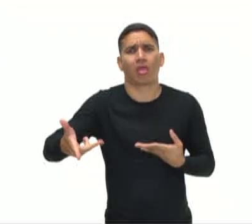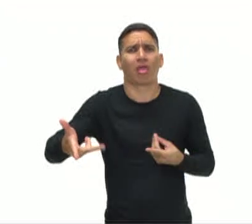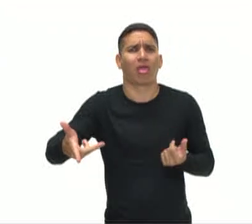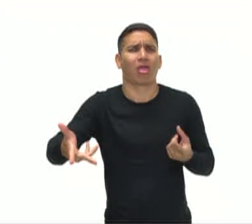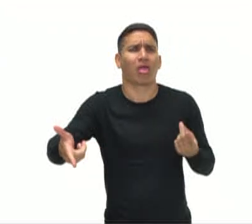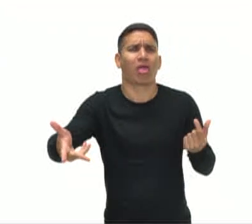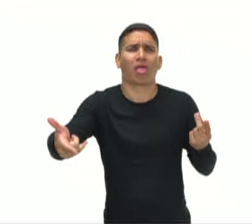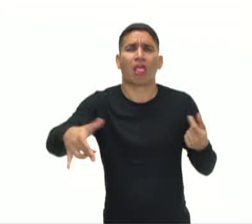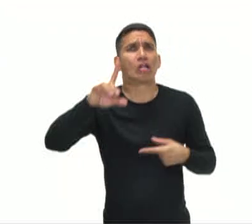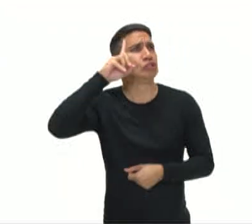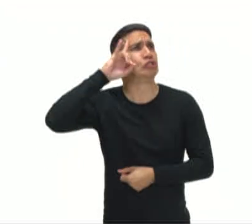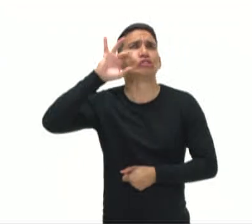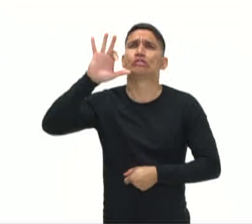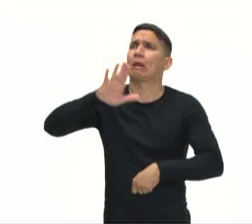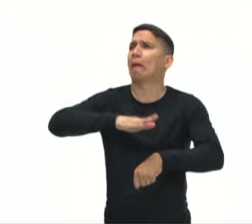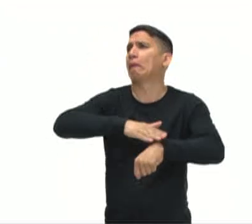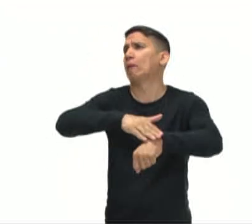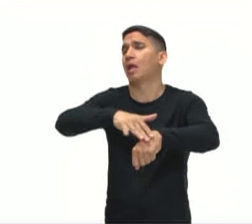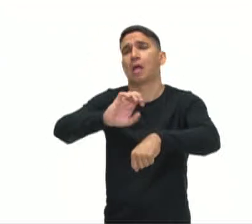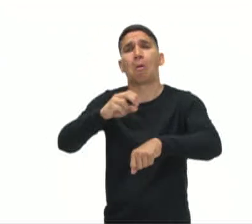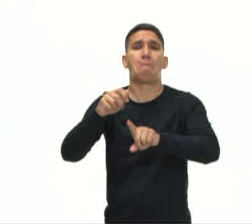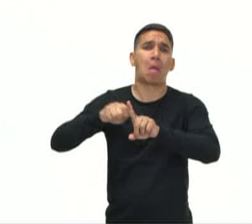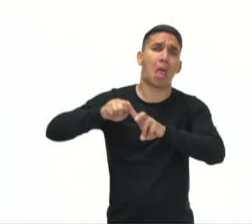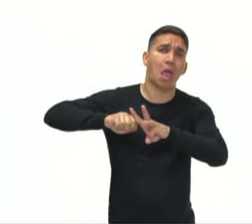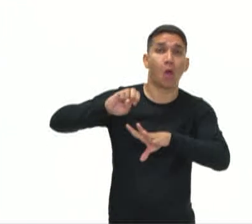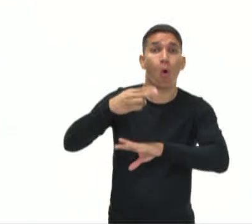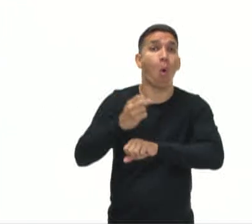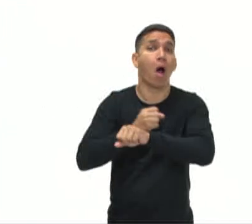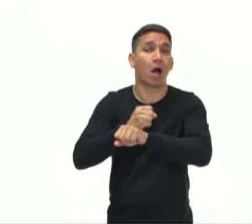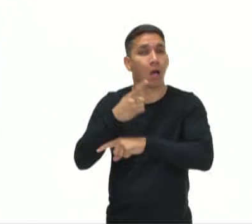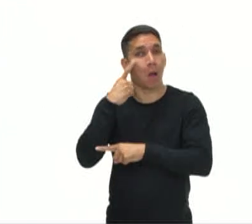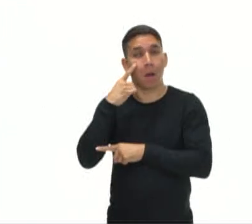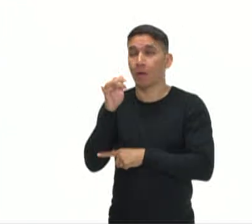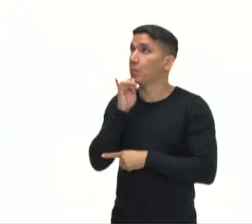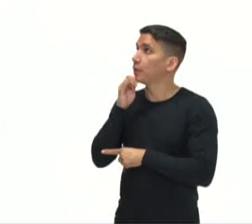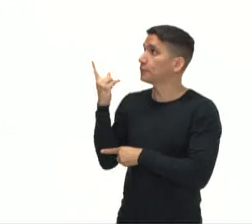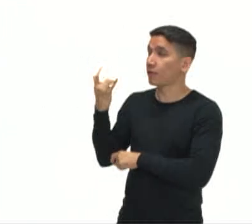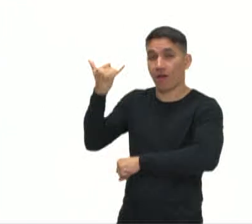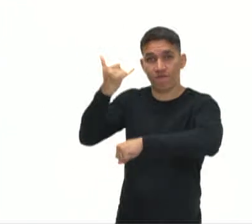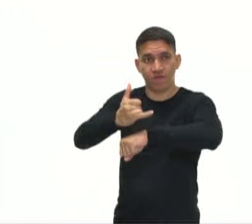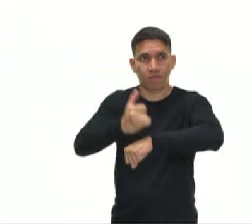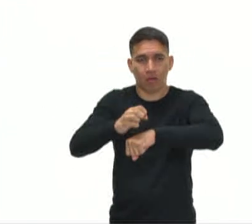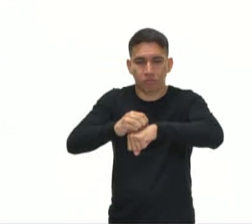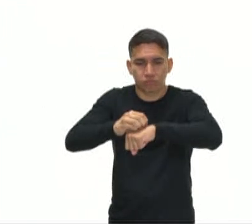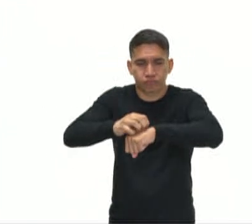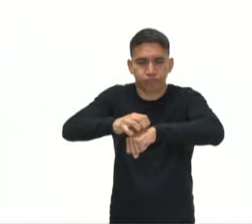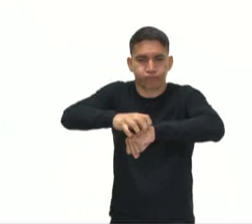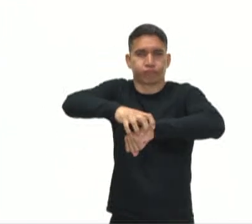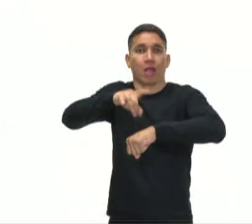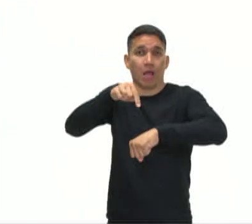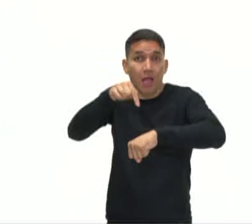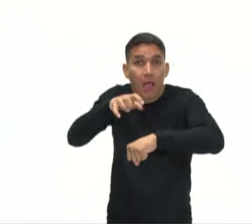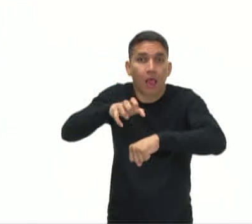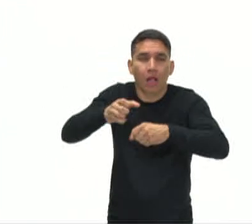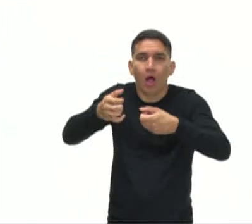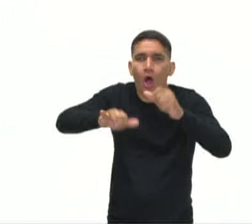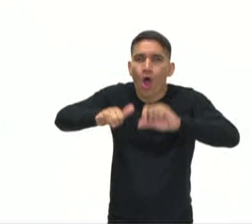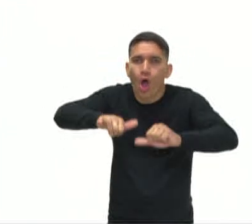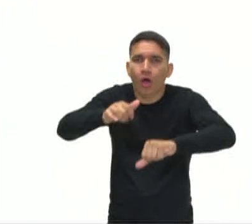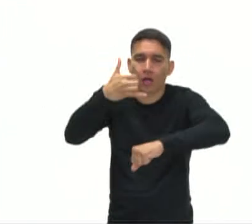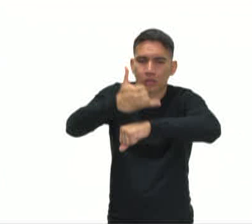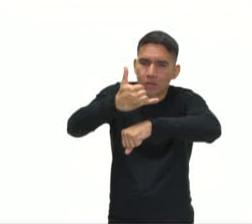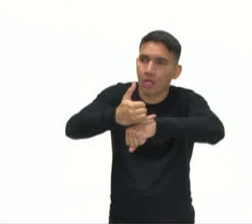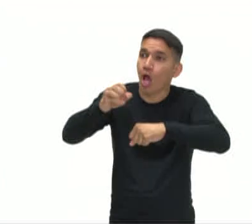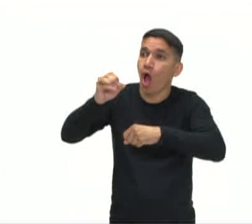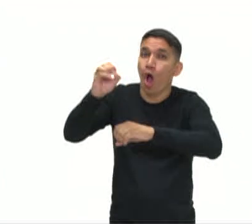dias, meses ou anos. Então, a gente tem alguns exemplos. A formação da ferrugem, a reação entre o ferro e o gás oxigênio que está no